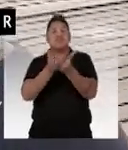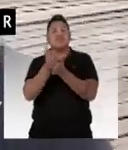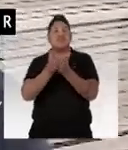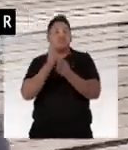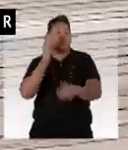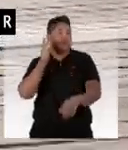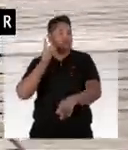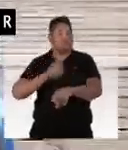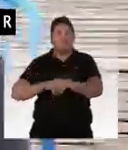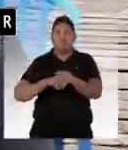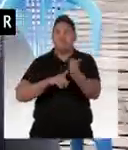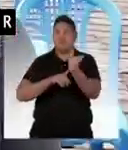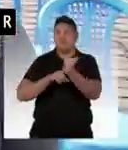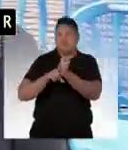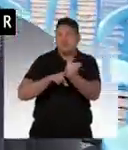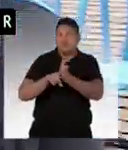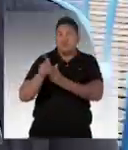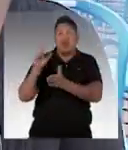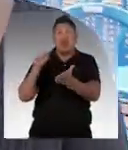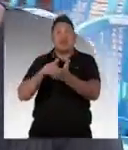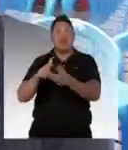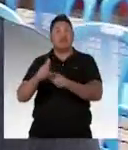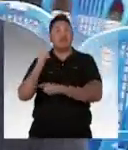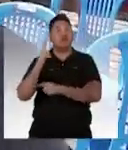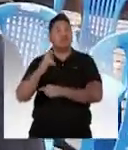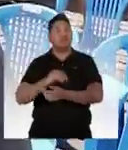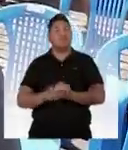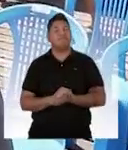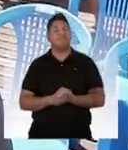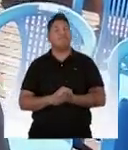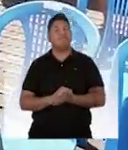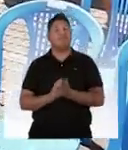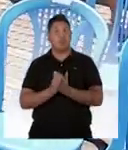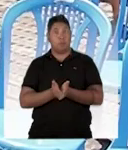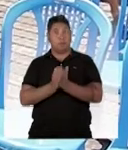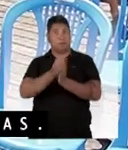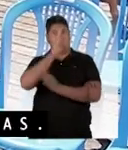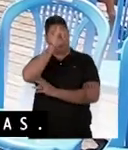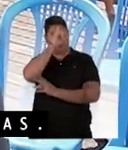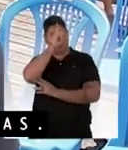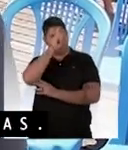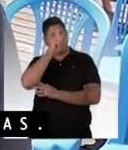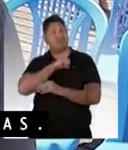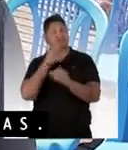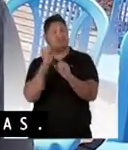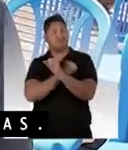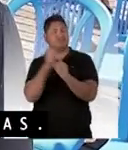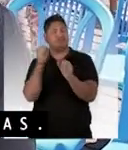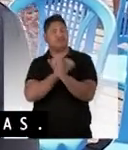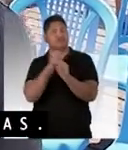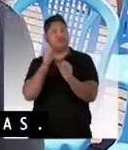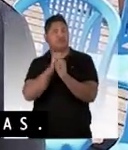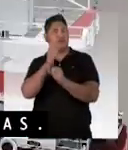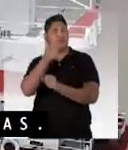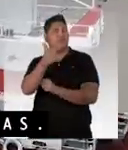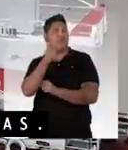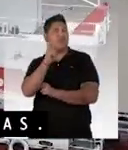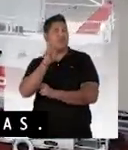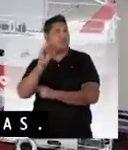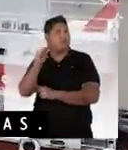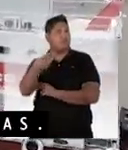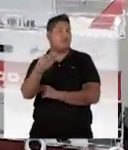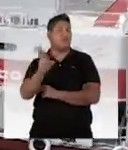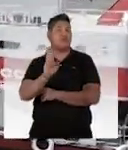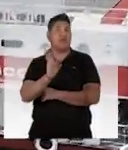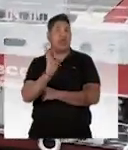ideia, em 15 dias já são mais de 1000 atendimentos, entre consultas, exames e até cirurgias. O